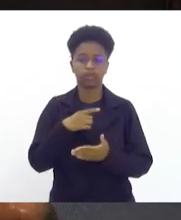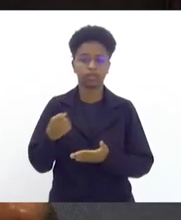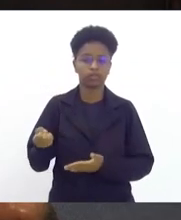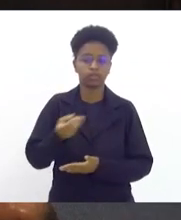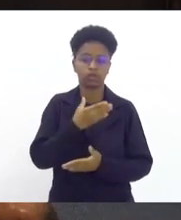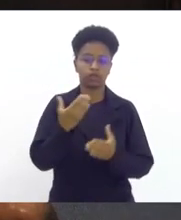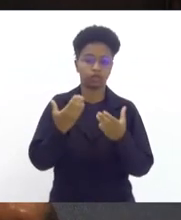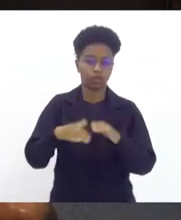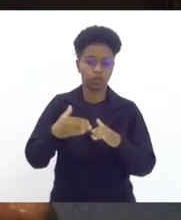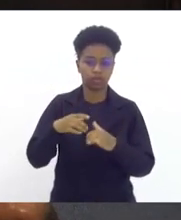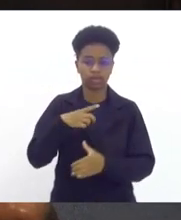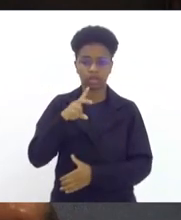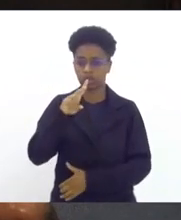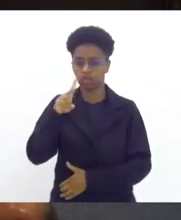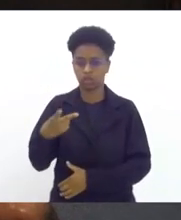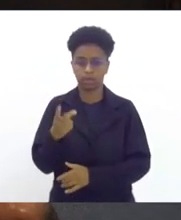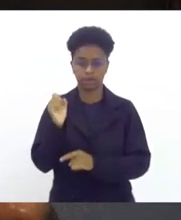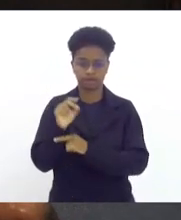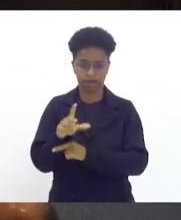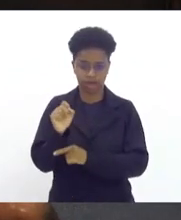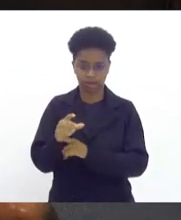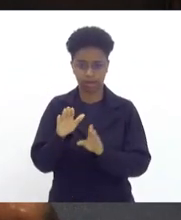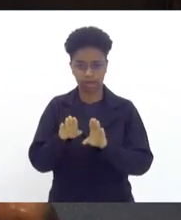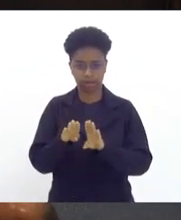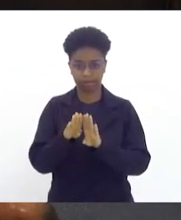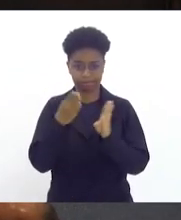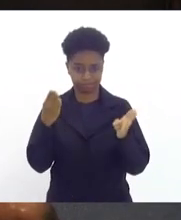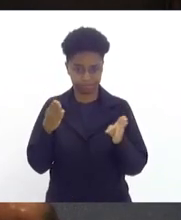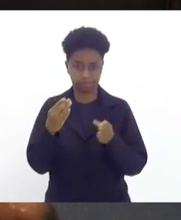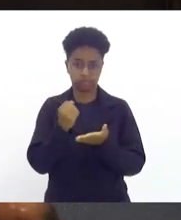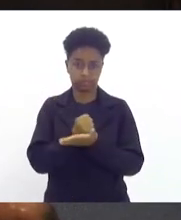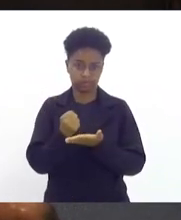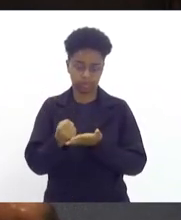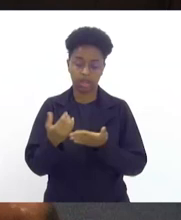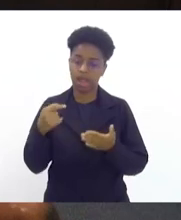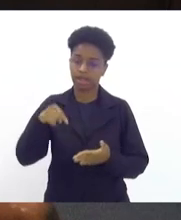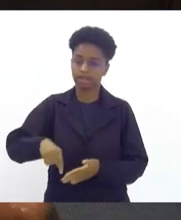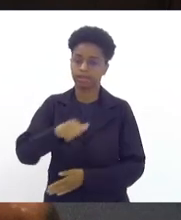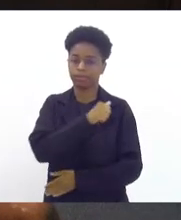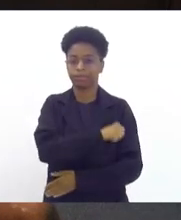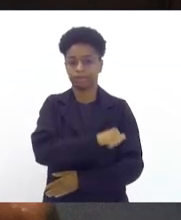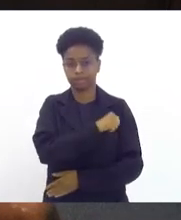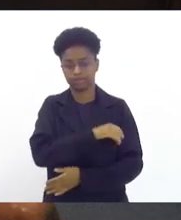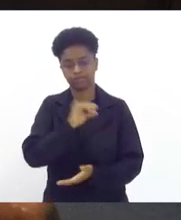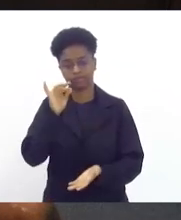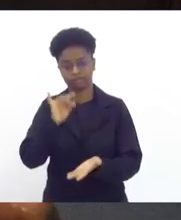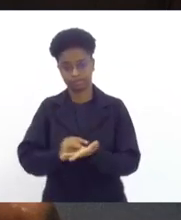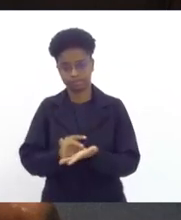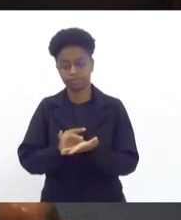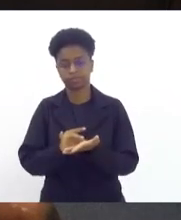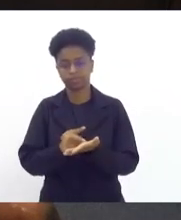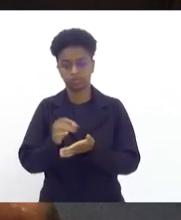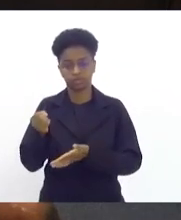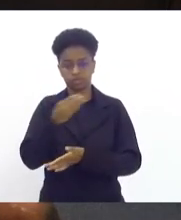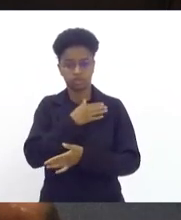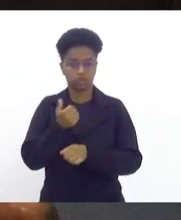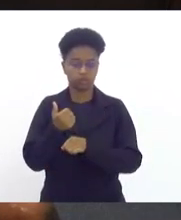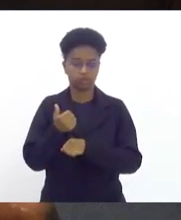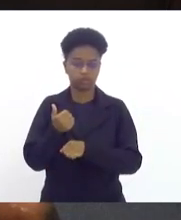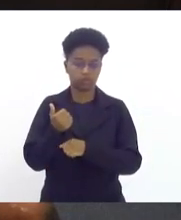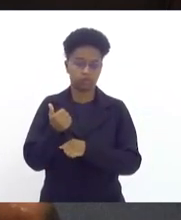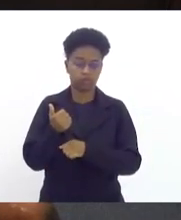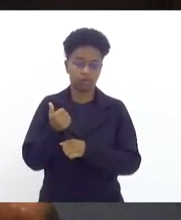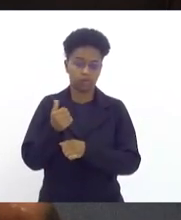concurso duas mil vagas que serão abertas isso é muito bom o estado do Rio de Janeiro precisa realmente de novos policiais